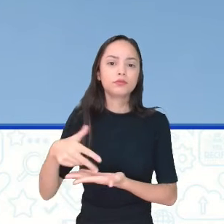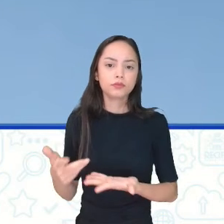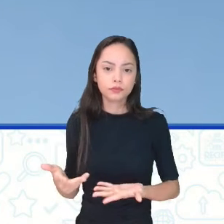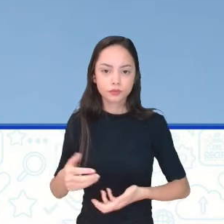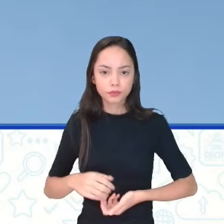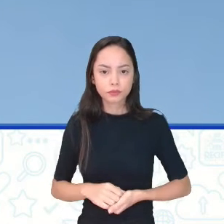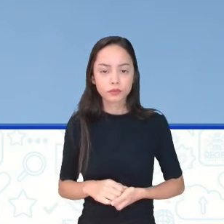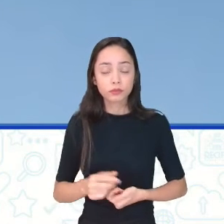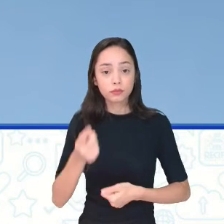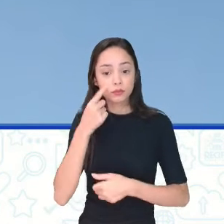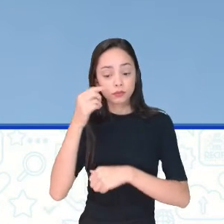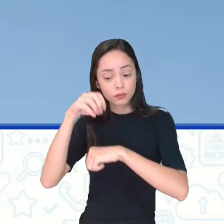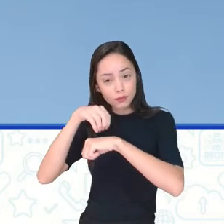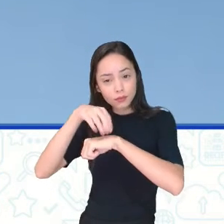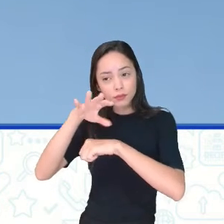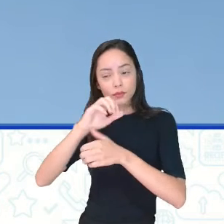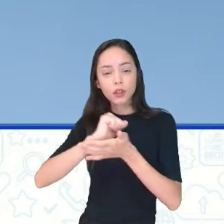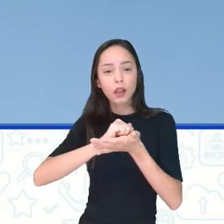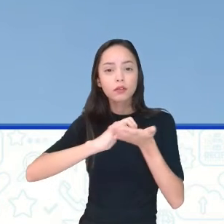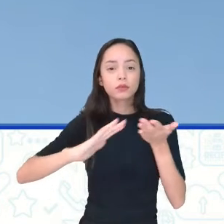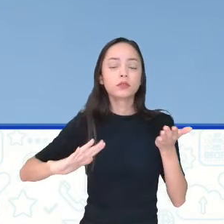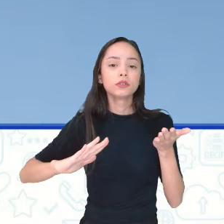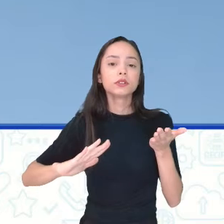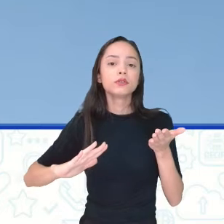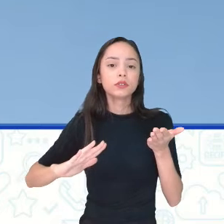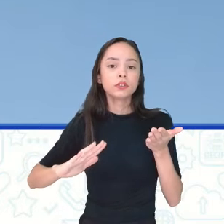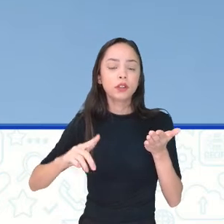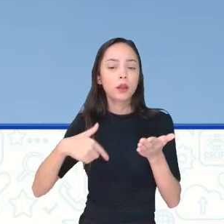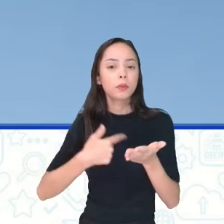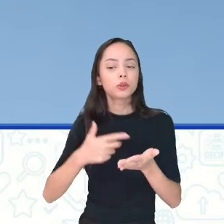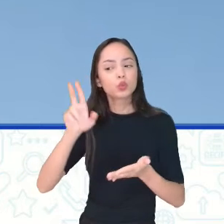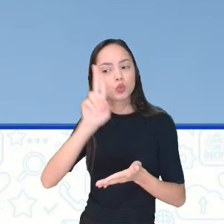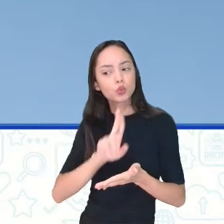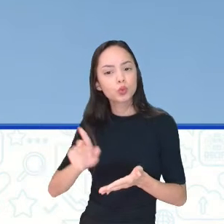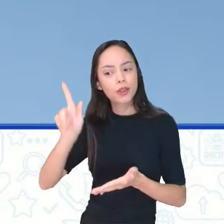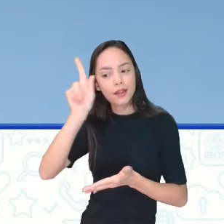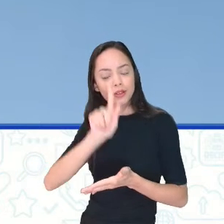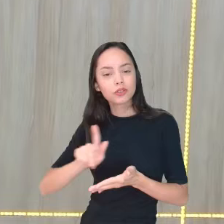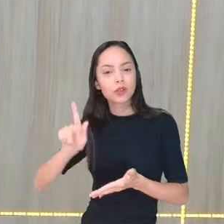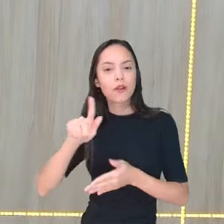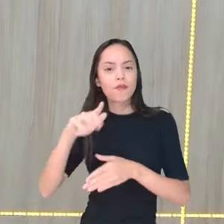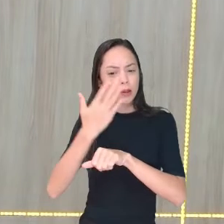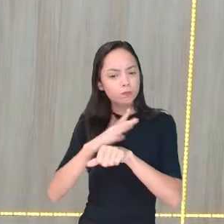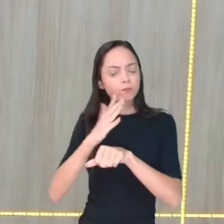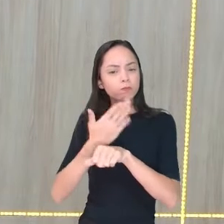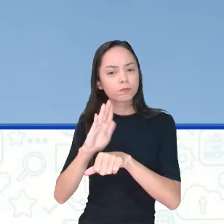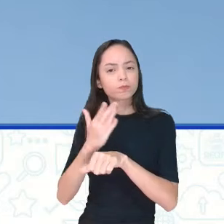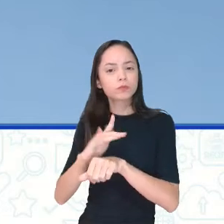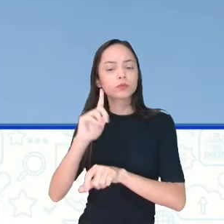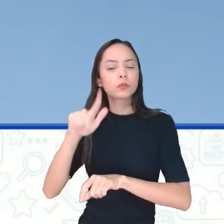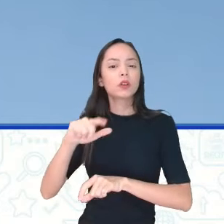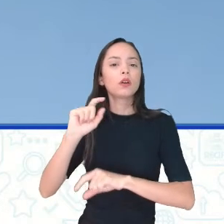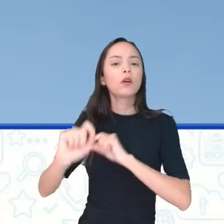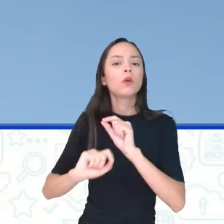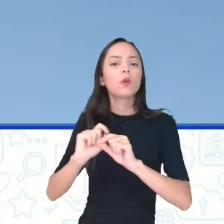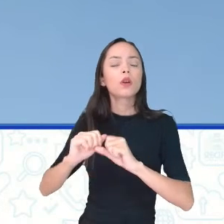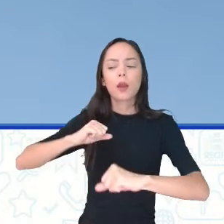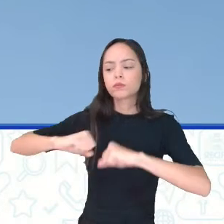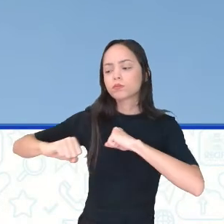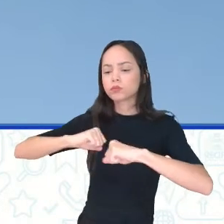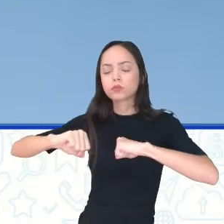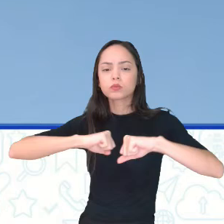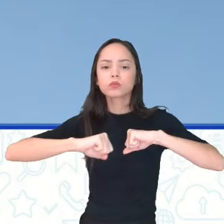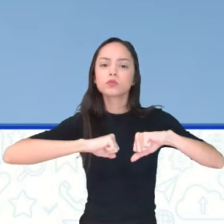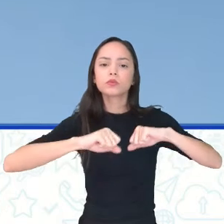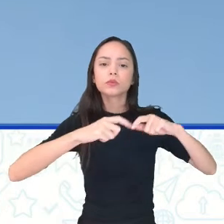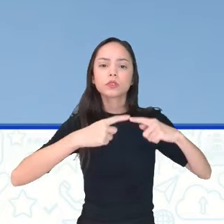Uma sugestão de atividade para a gente começar a usar a geografia na prática é você debater com a sua turma,